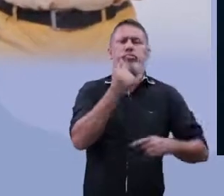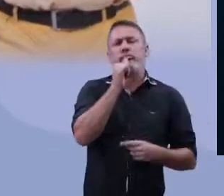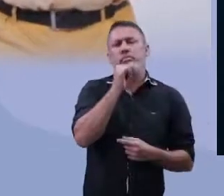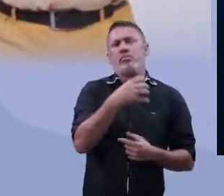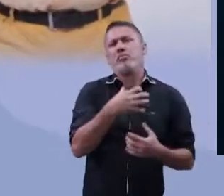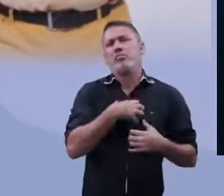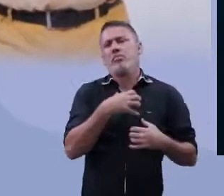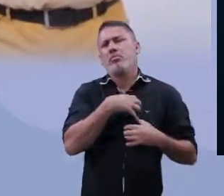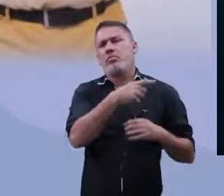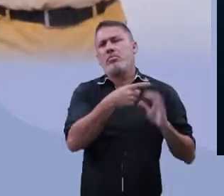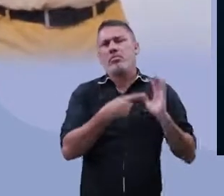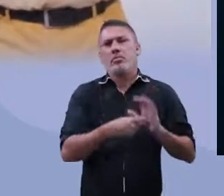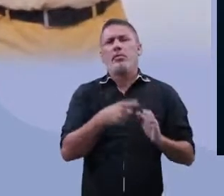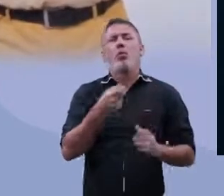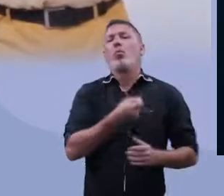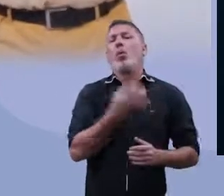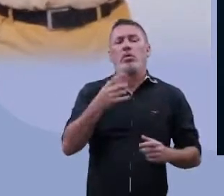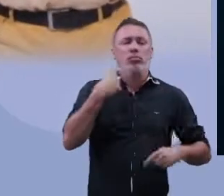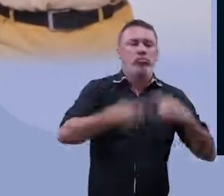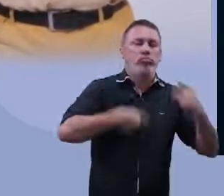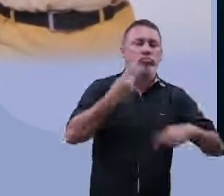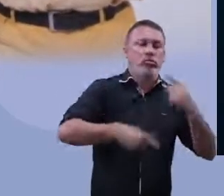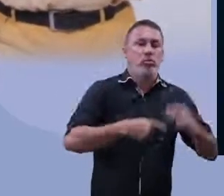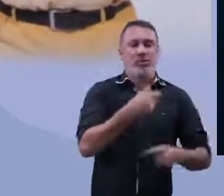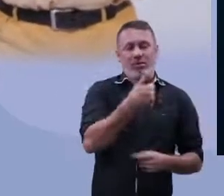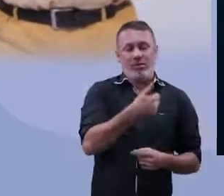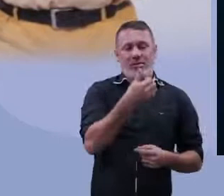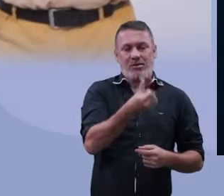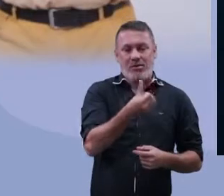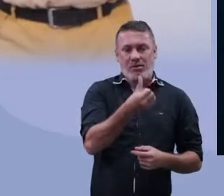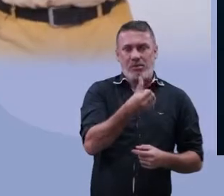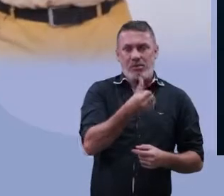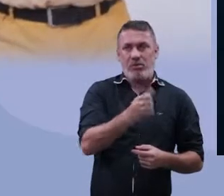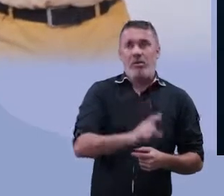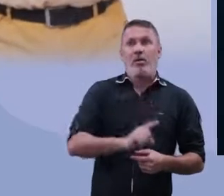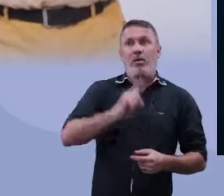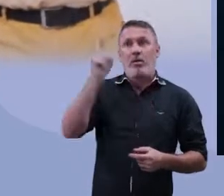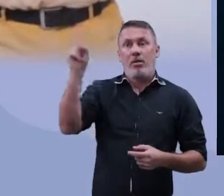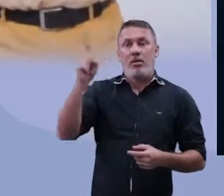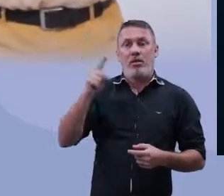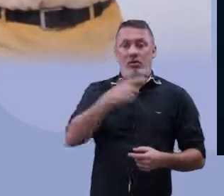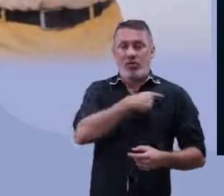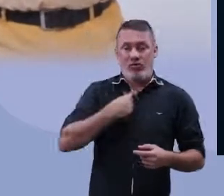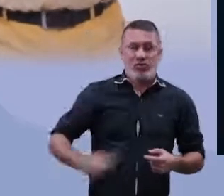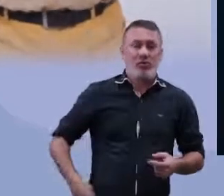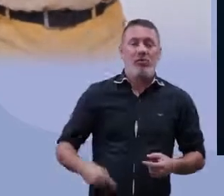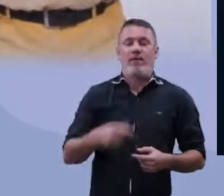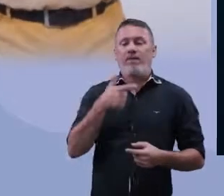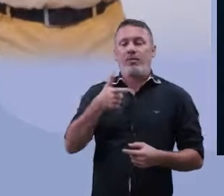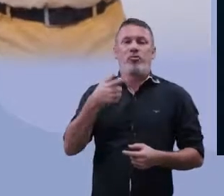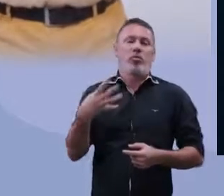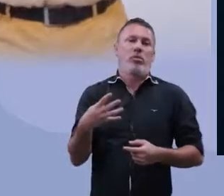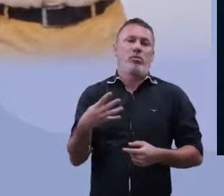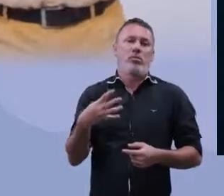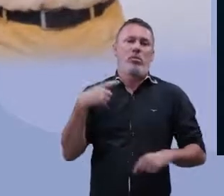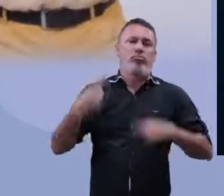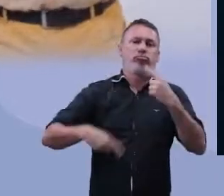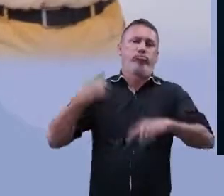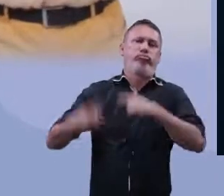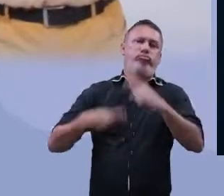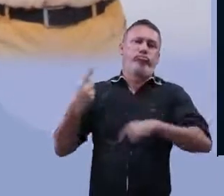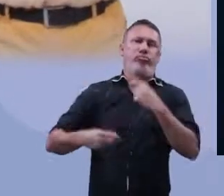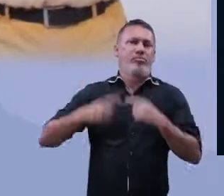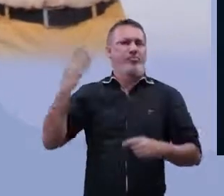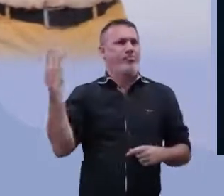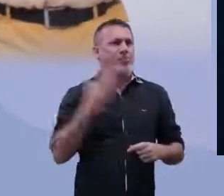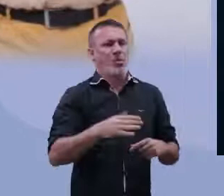memória, 16 turbinas, Três Gargantas tem 24 turbinas. Então, estamos falando